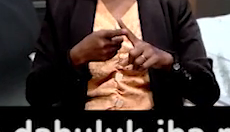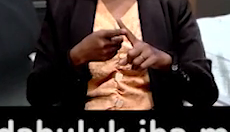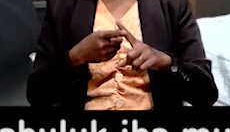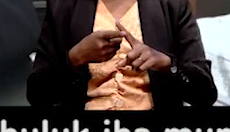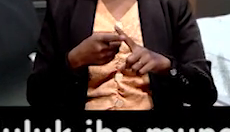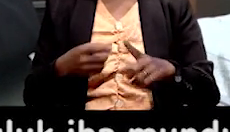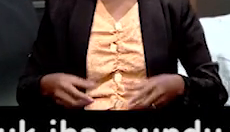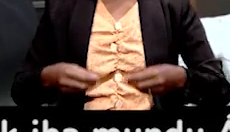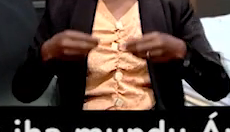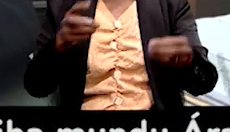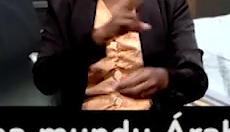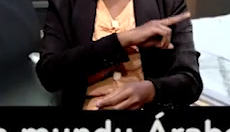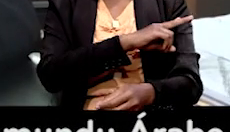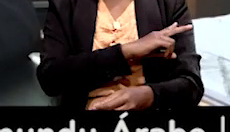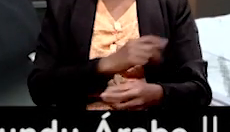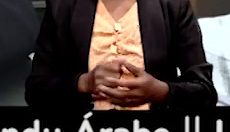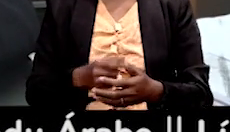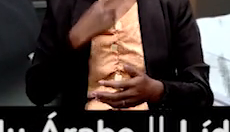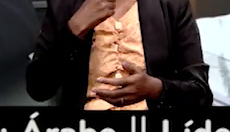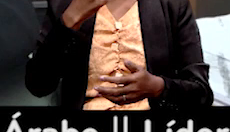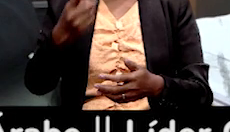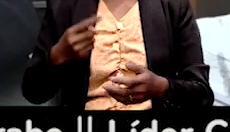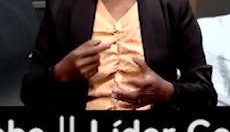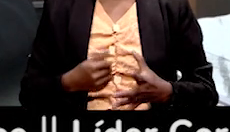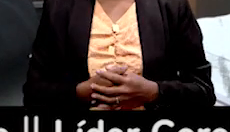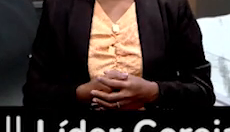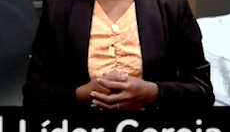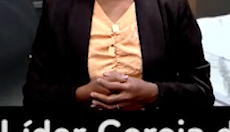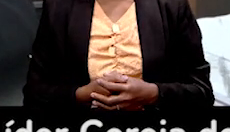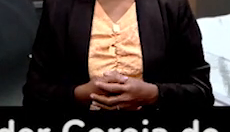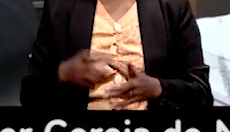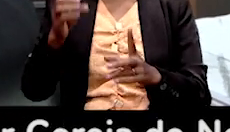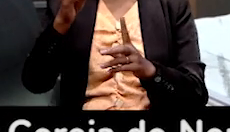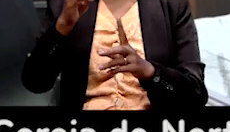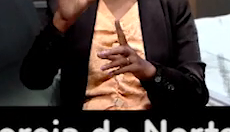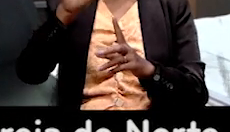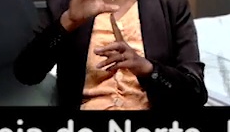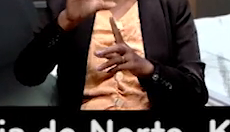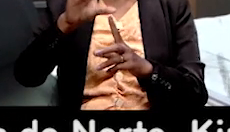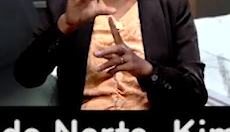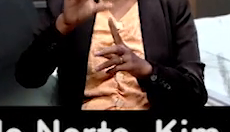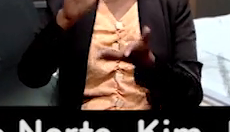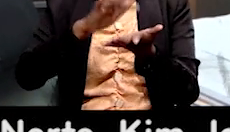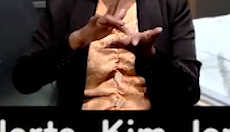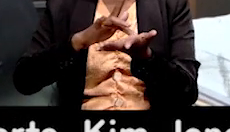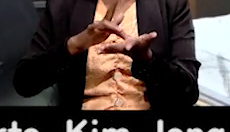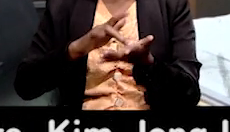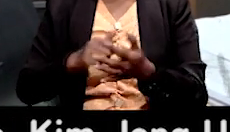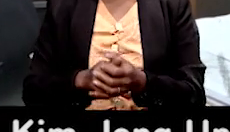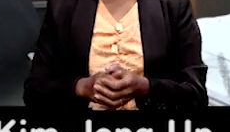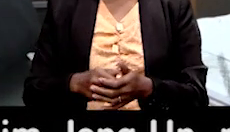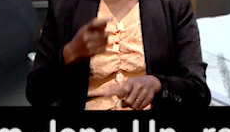fornese vasina ne, atau ore lata bahya se prepare ne reformasi, e in momento ne